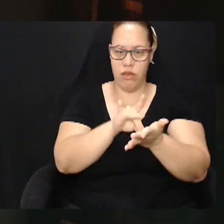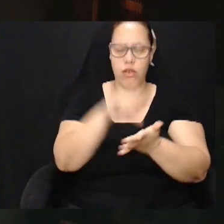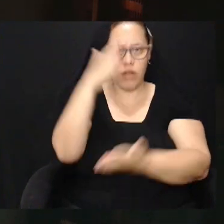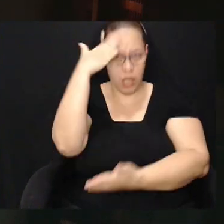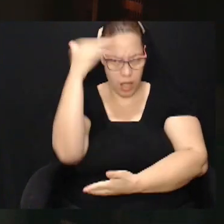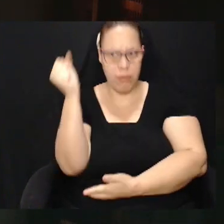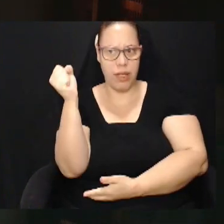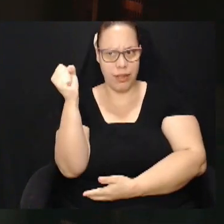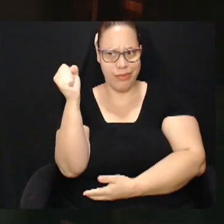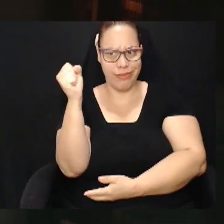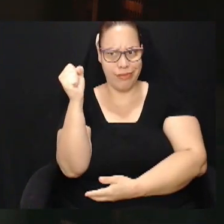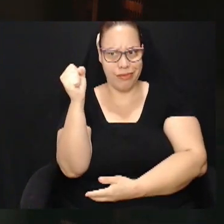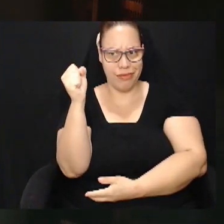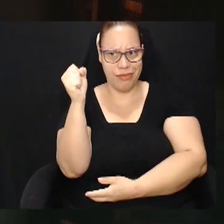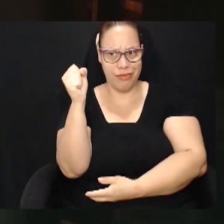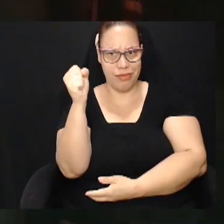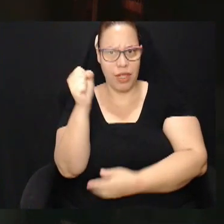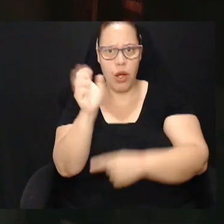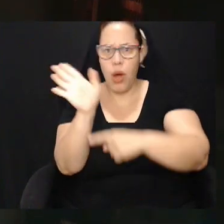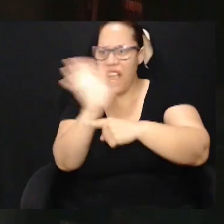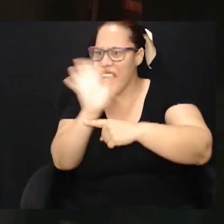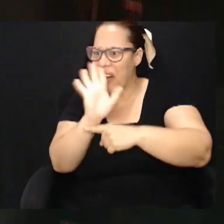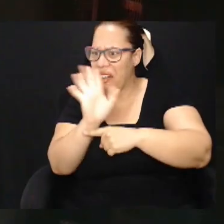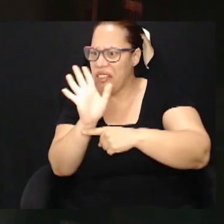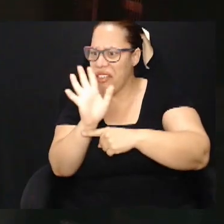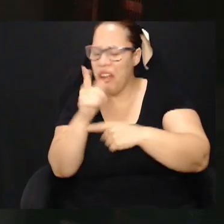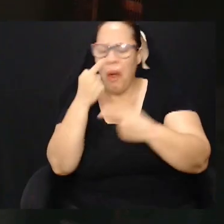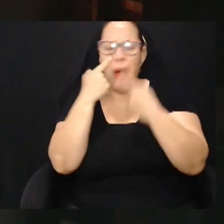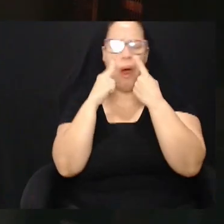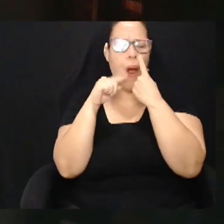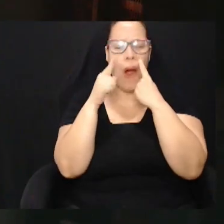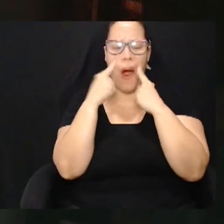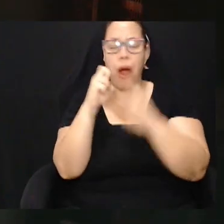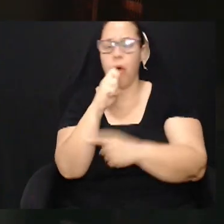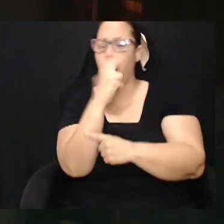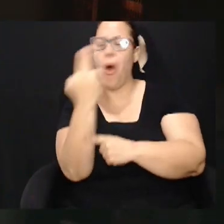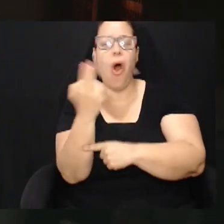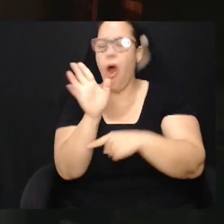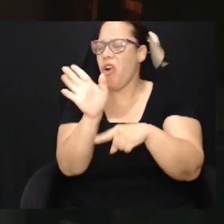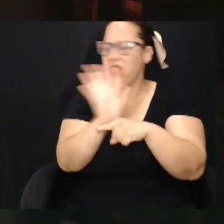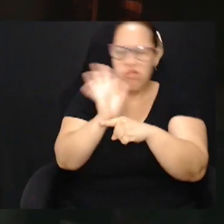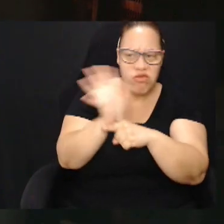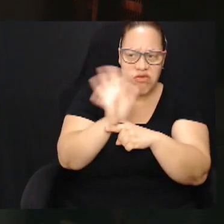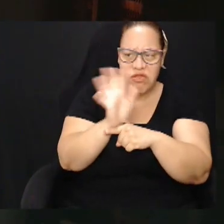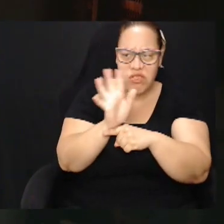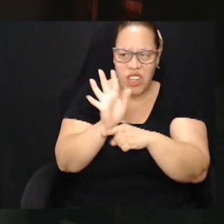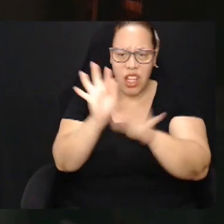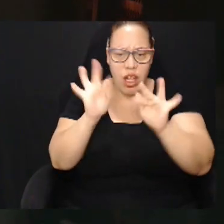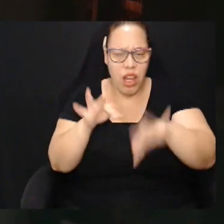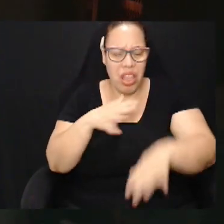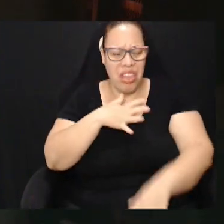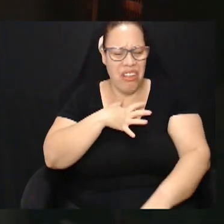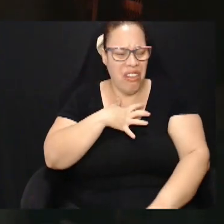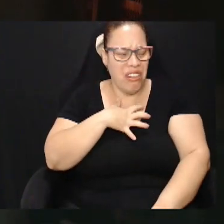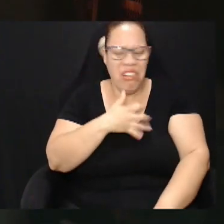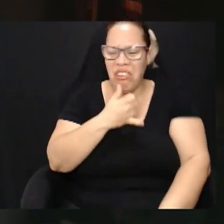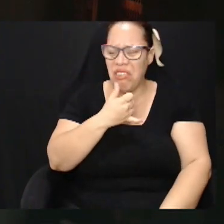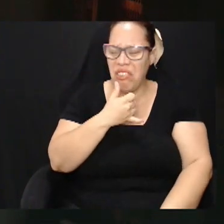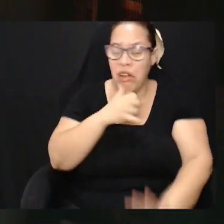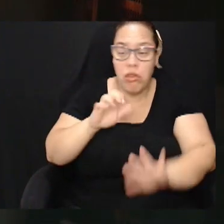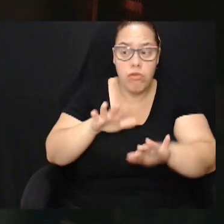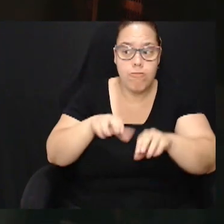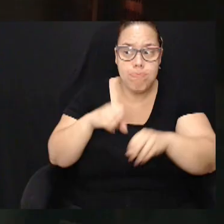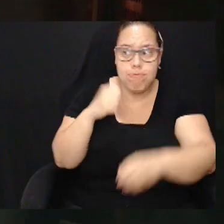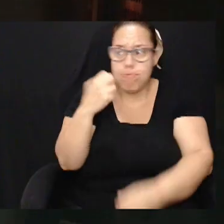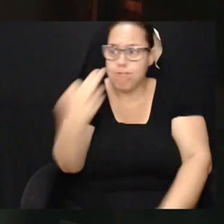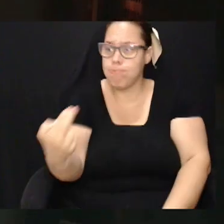Quantas vezes você assistiu aí um filme e acabou chorando? Ou assistiu um filme e no final ficou muito triste? Ou então assistiu um